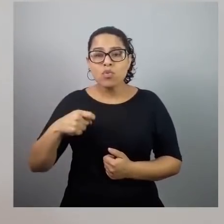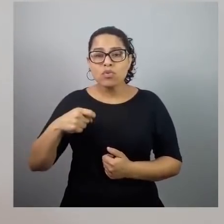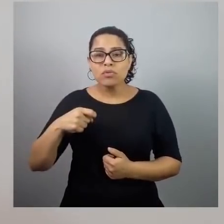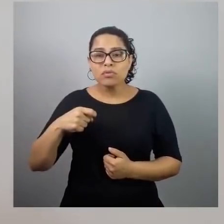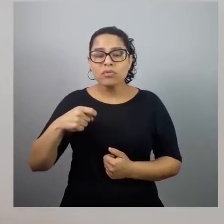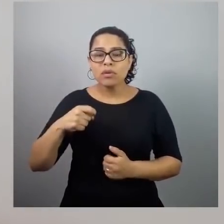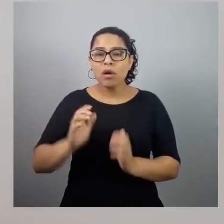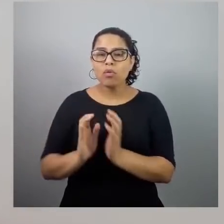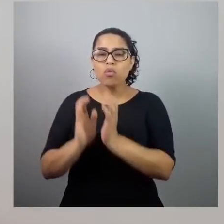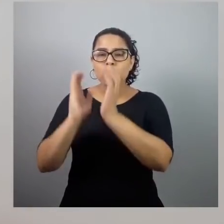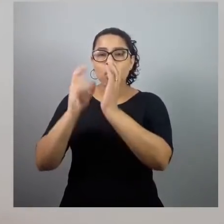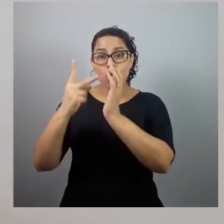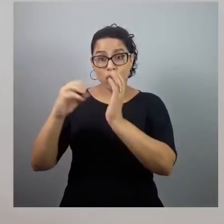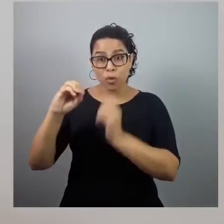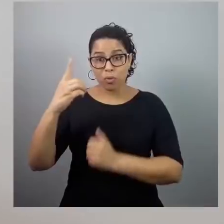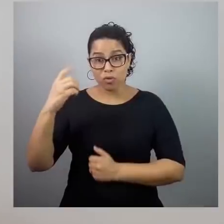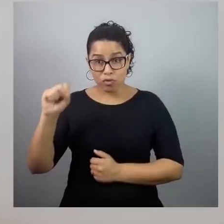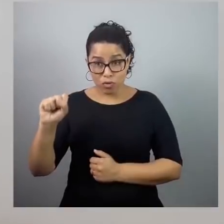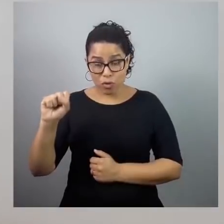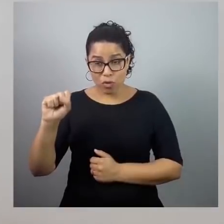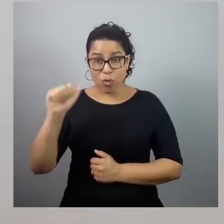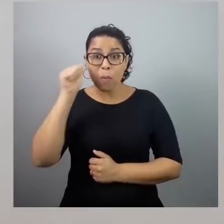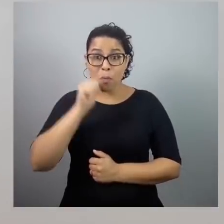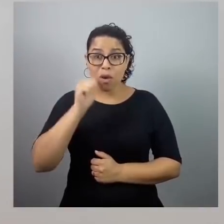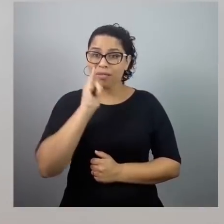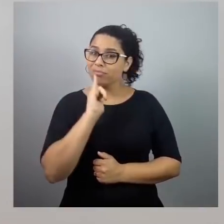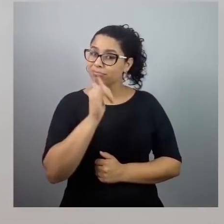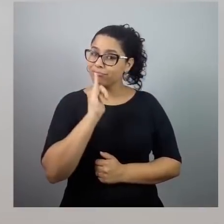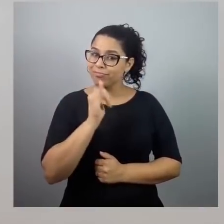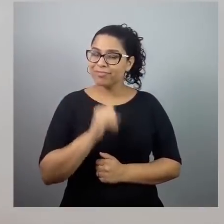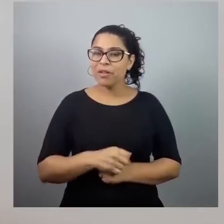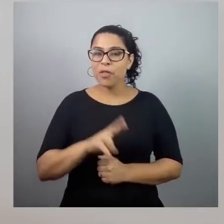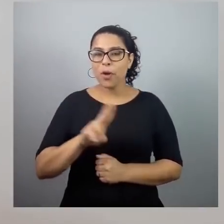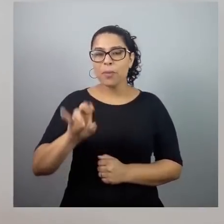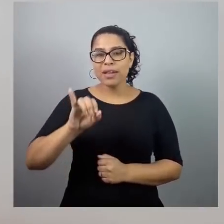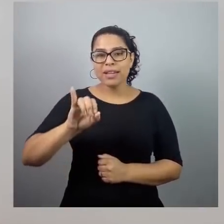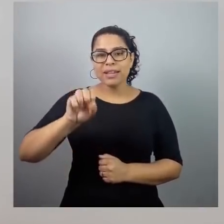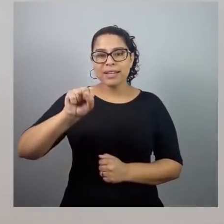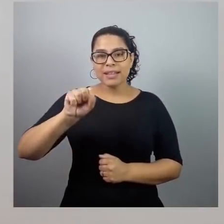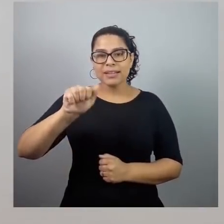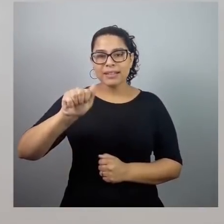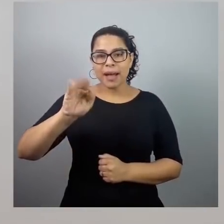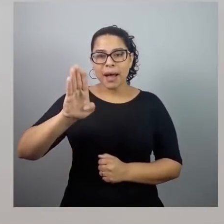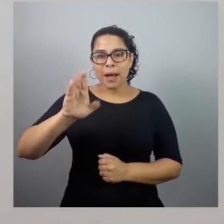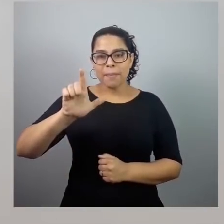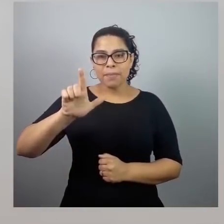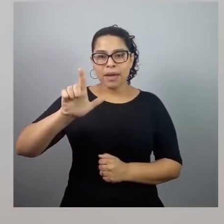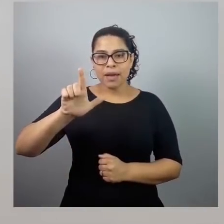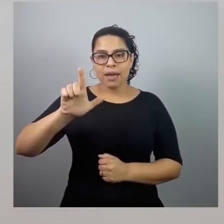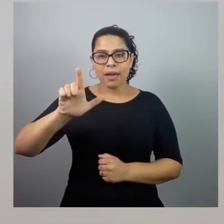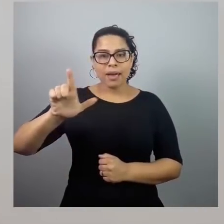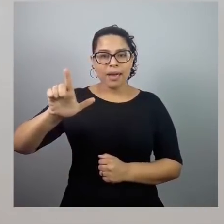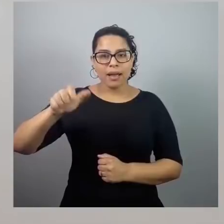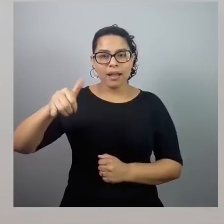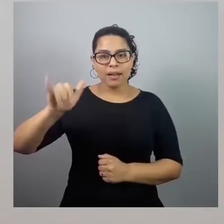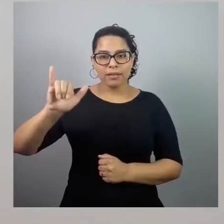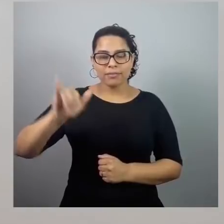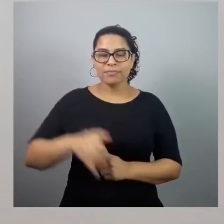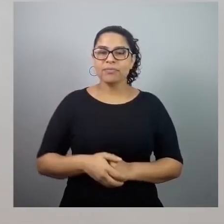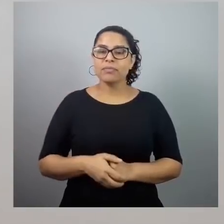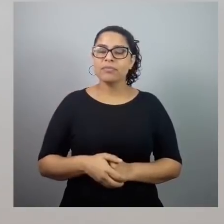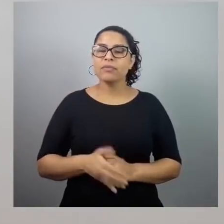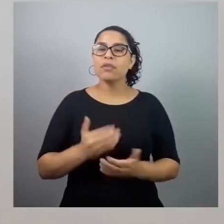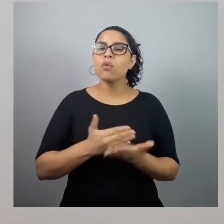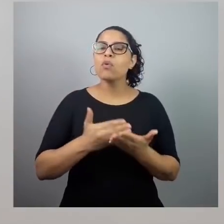lá na Rússia, um jogo narrado por uma mulher? Ela se chama Isabelle Moraes. Acompanhe um trecho